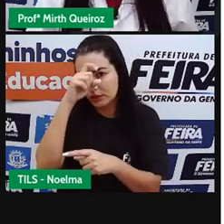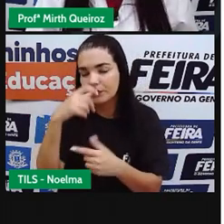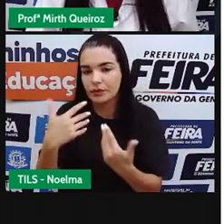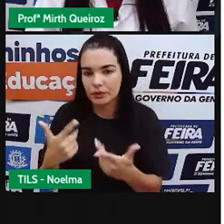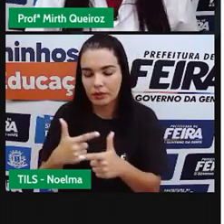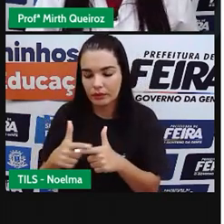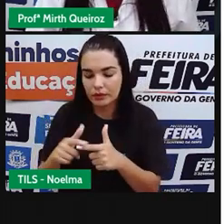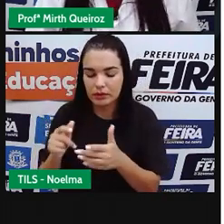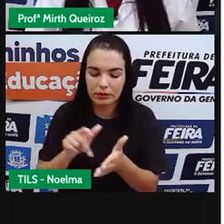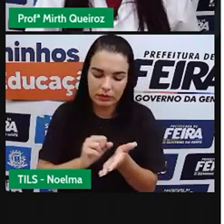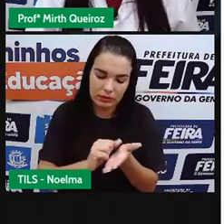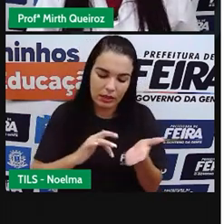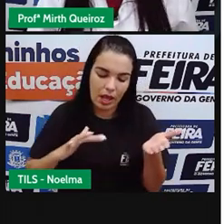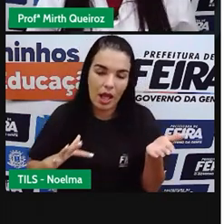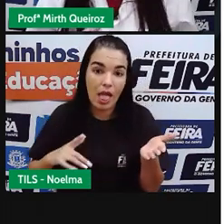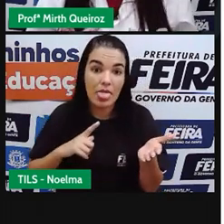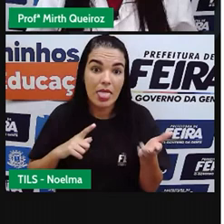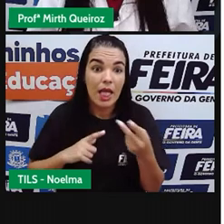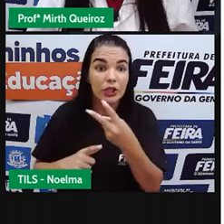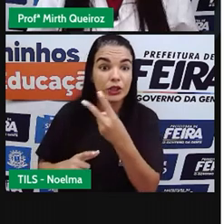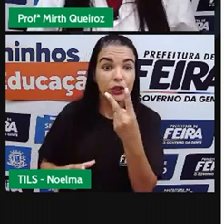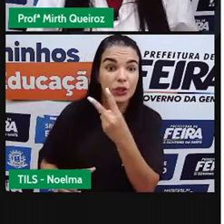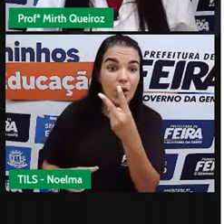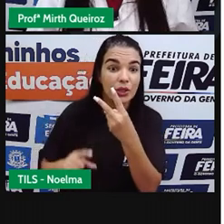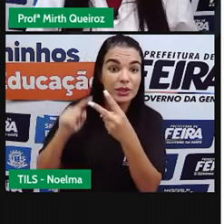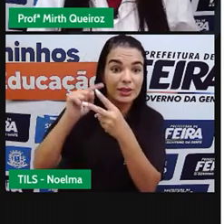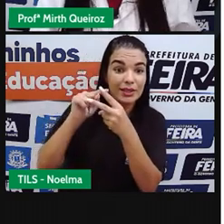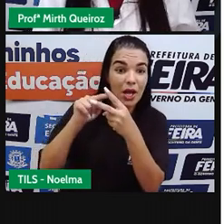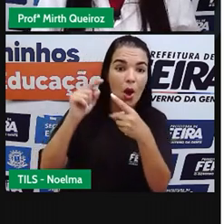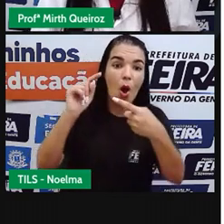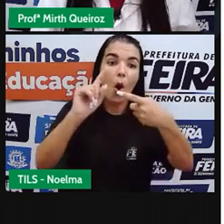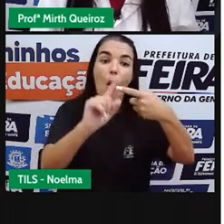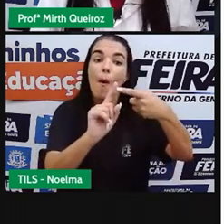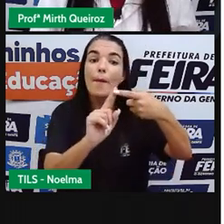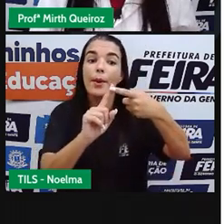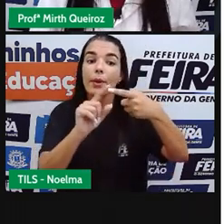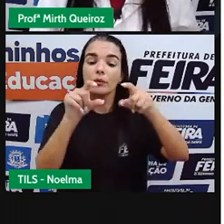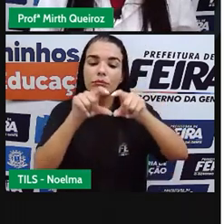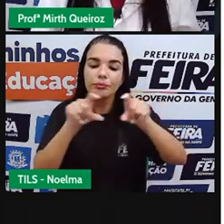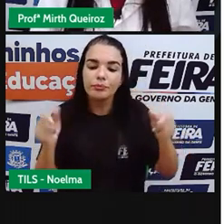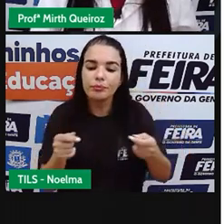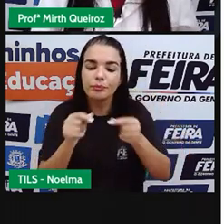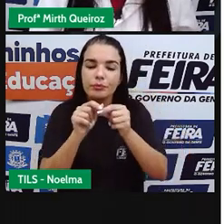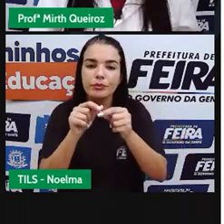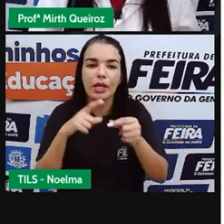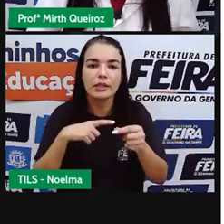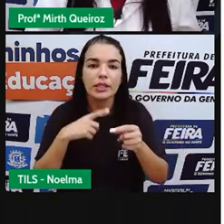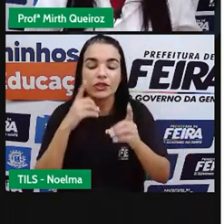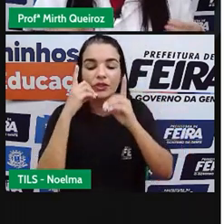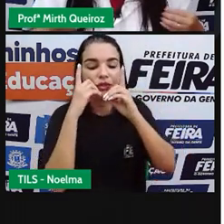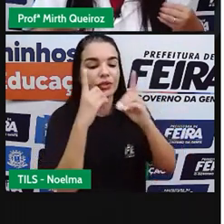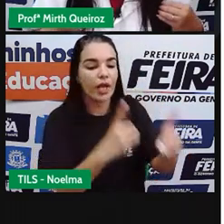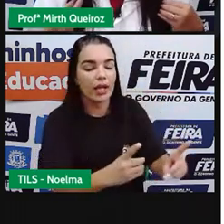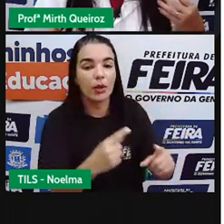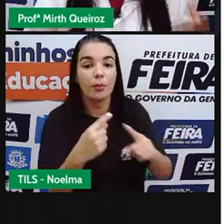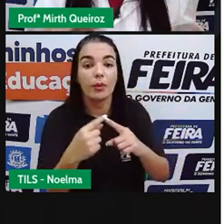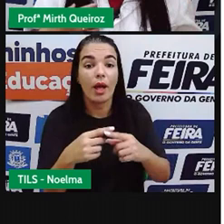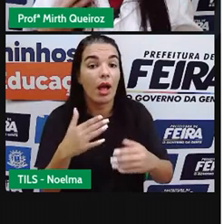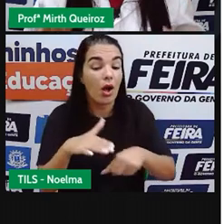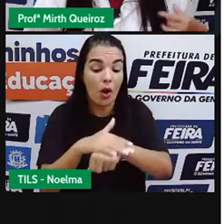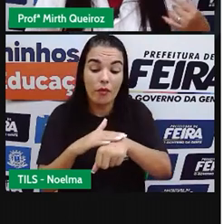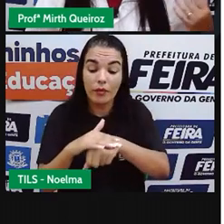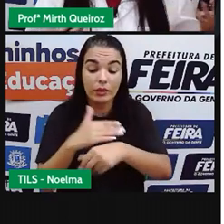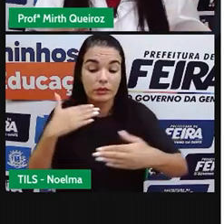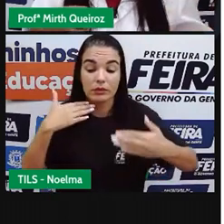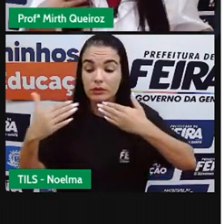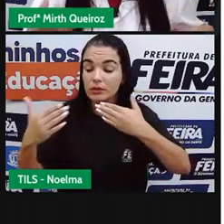Nós temos aqui dois tipos de discurso nesses exemplos. O primeiro discurso se trata de um discurso direto, onde as falas